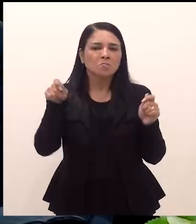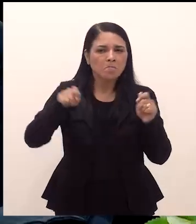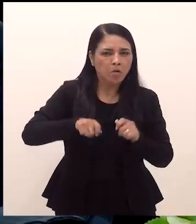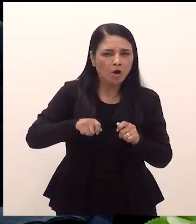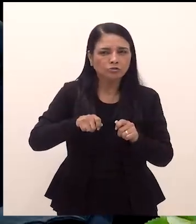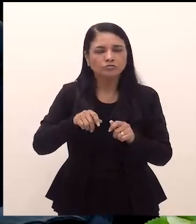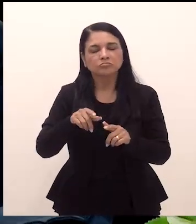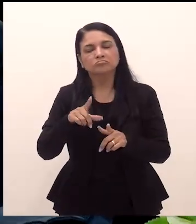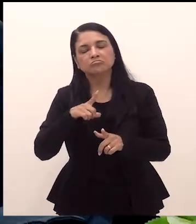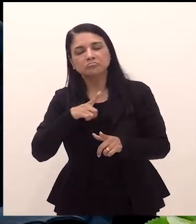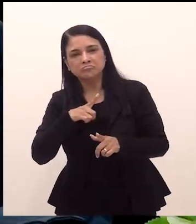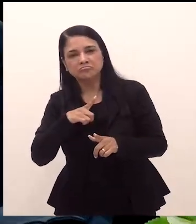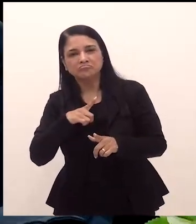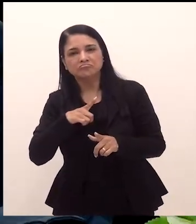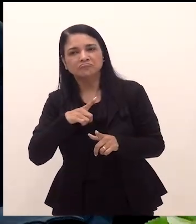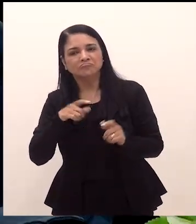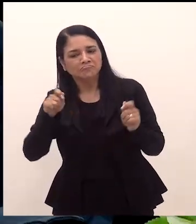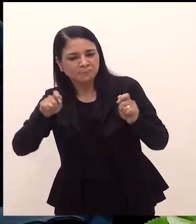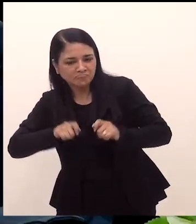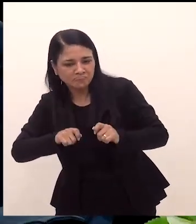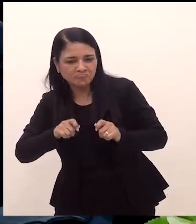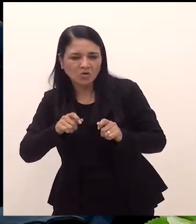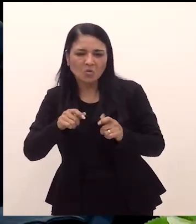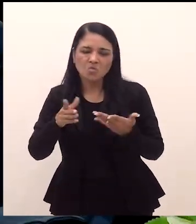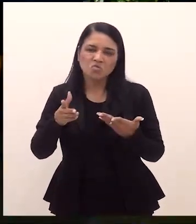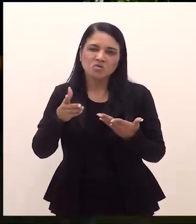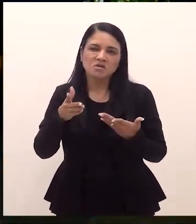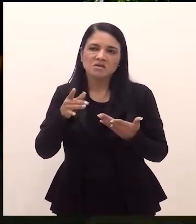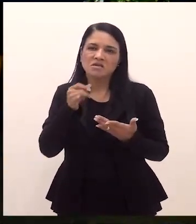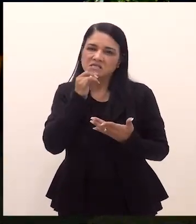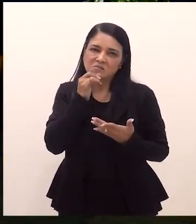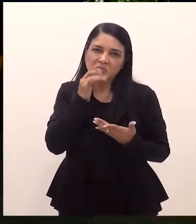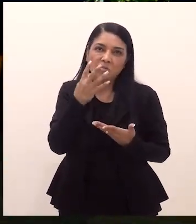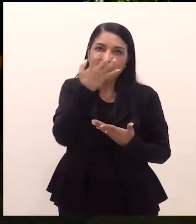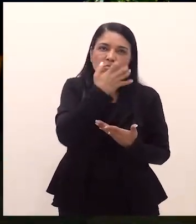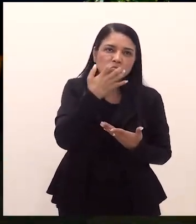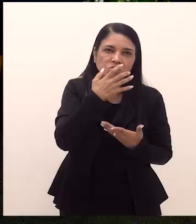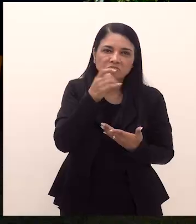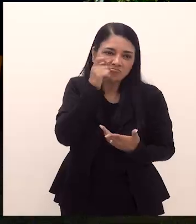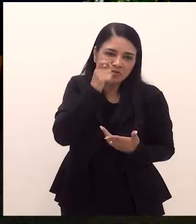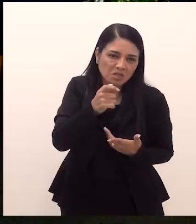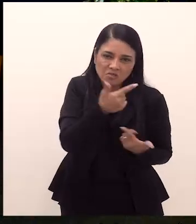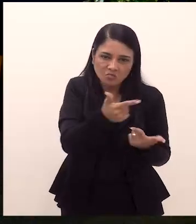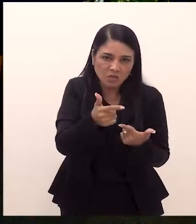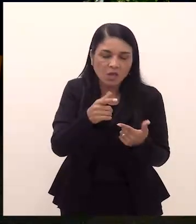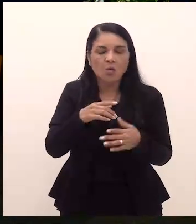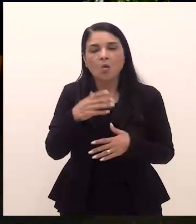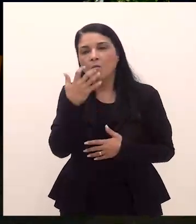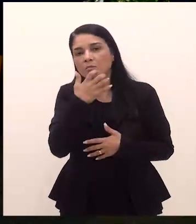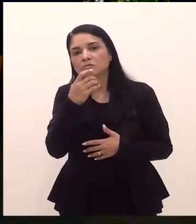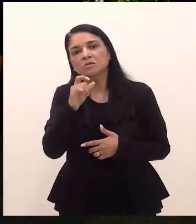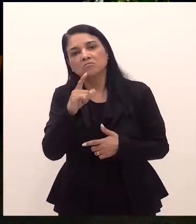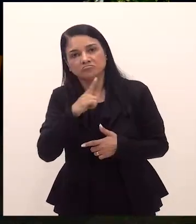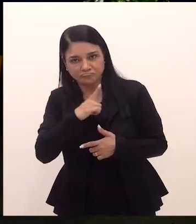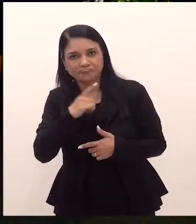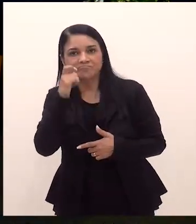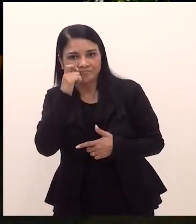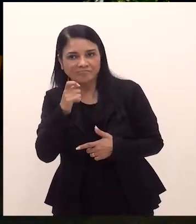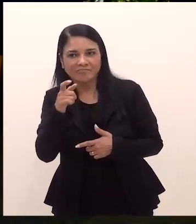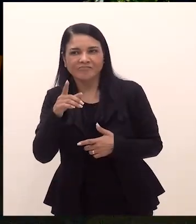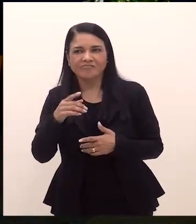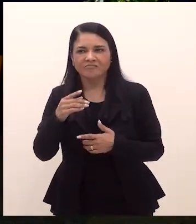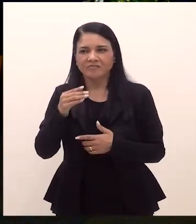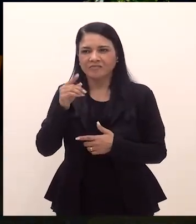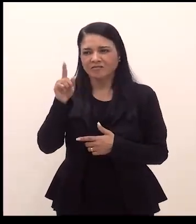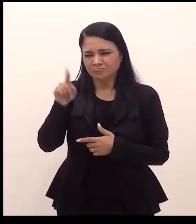possível, considerar o que realmente vale a pena ou não? O que a gente pode descartar, tipo, é uma música que não interessa ou uma música que